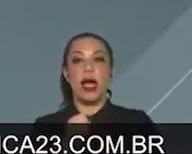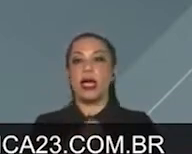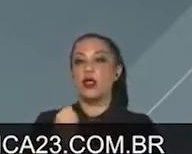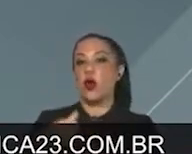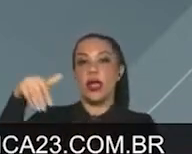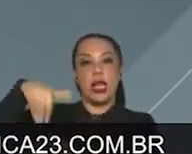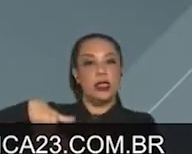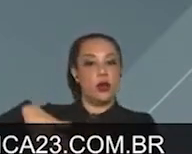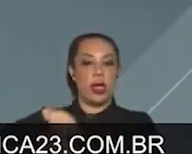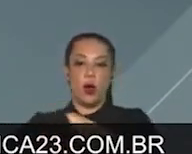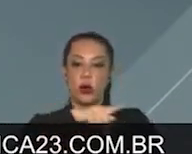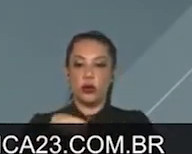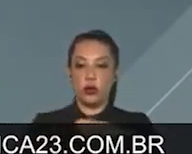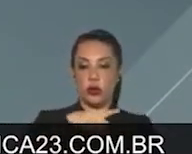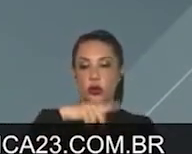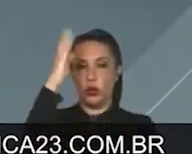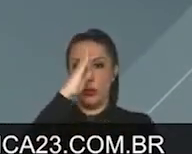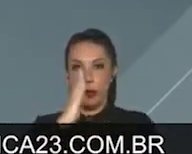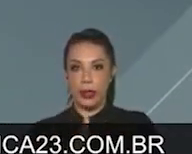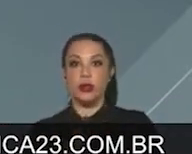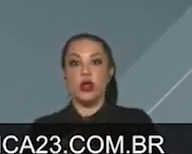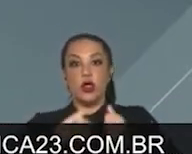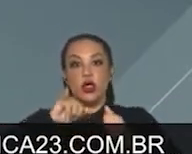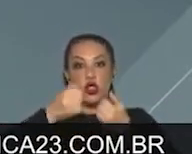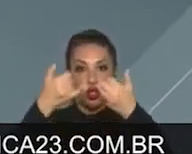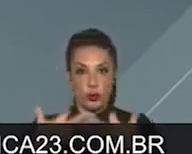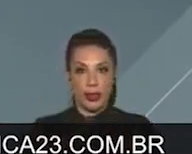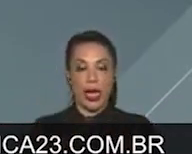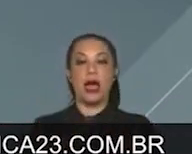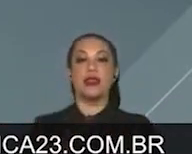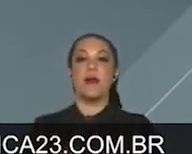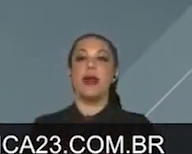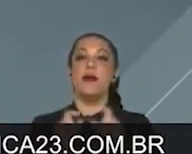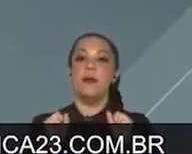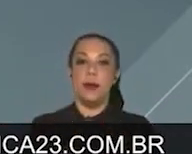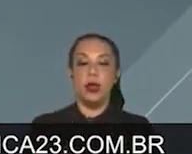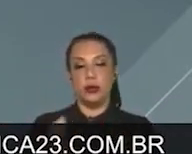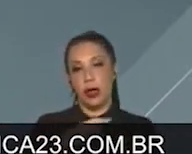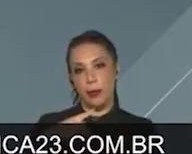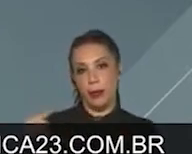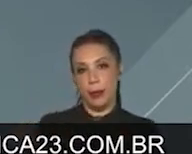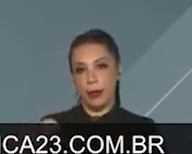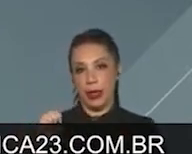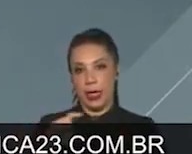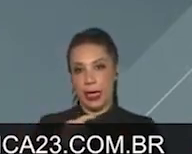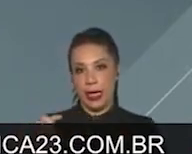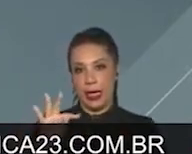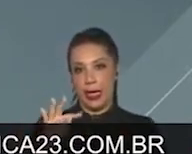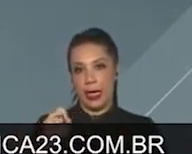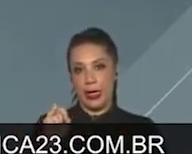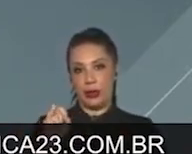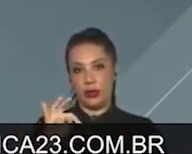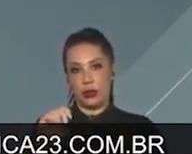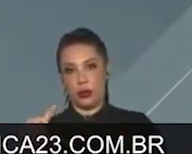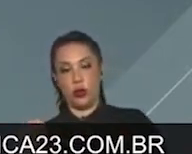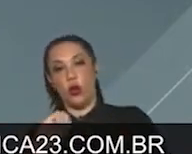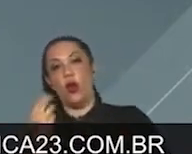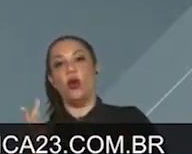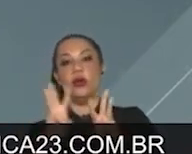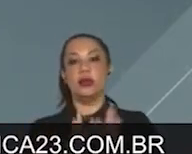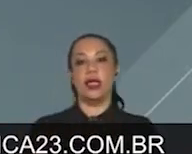eleitoral do país. A justificativa também pode ser realizada através do aplicativo e-título ou pelo site do